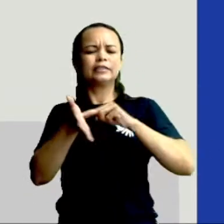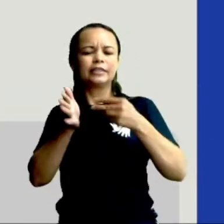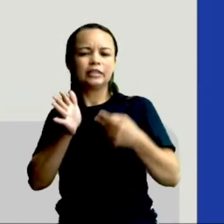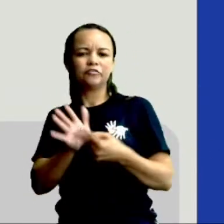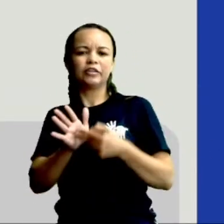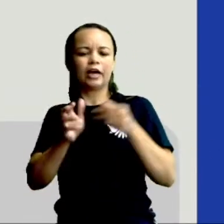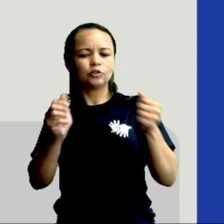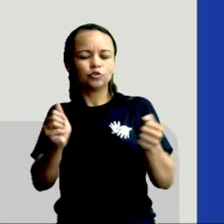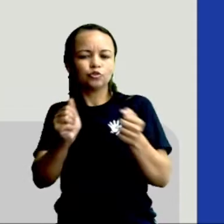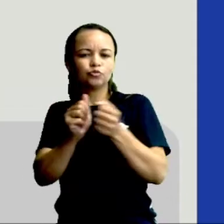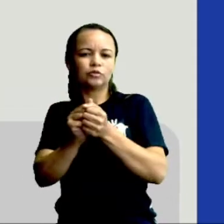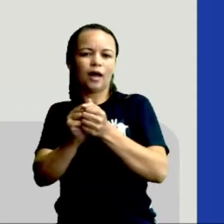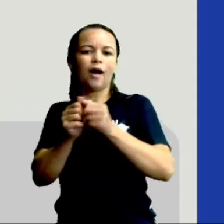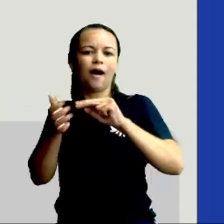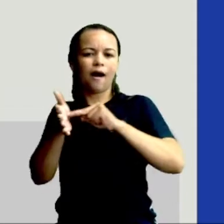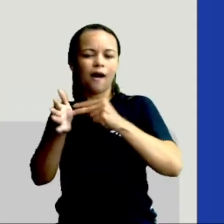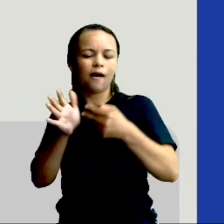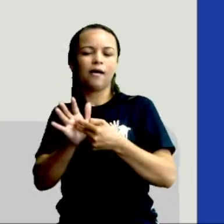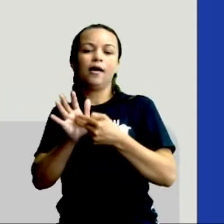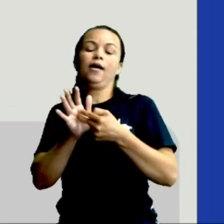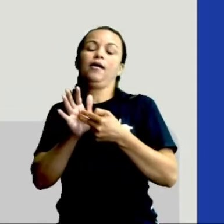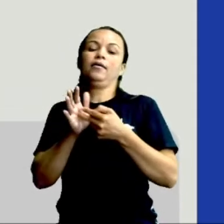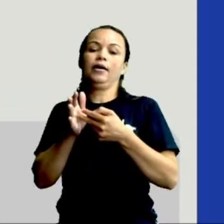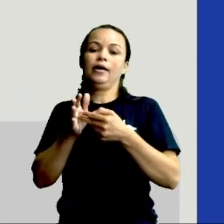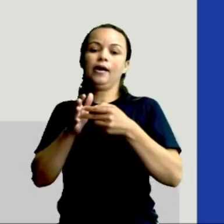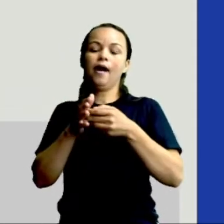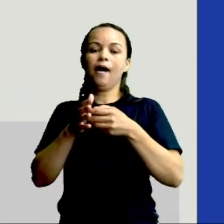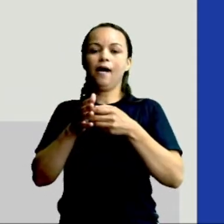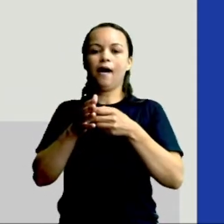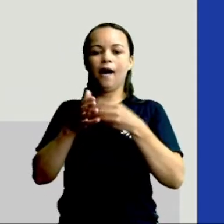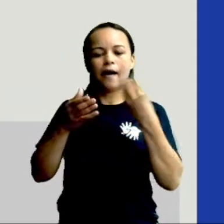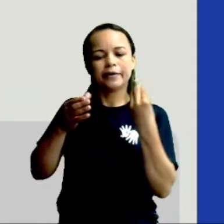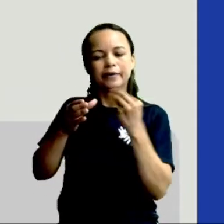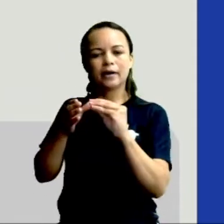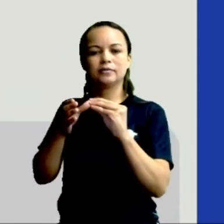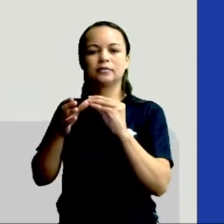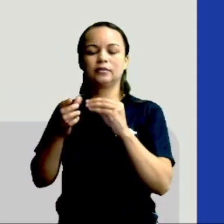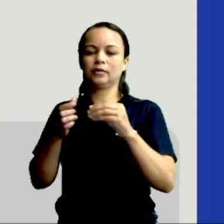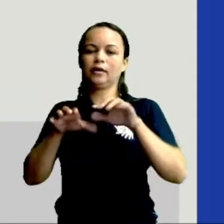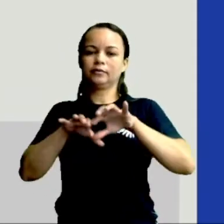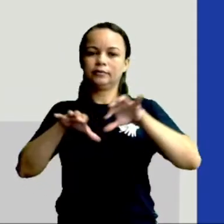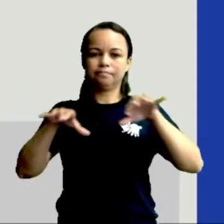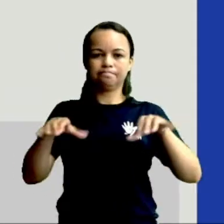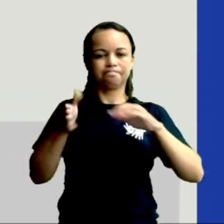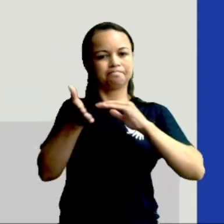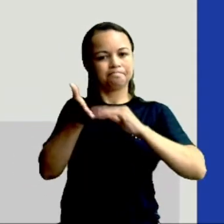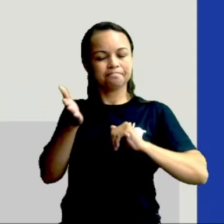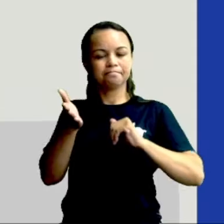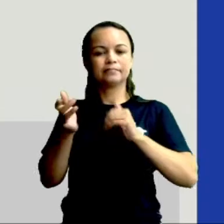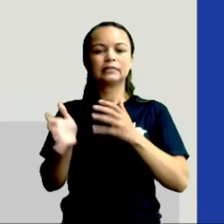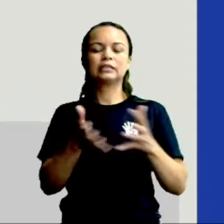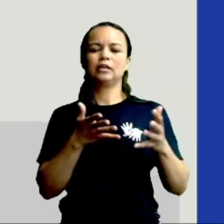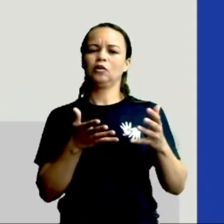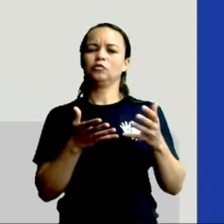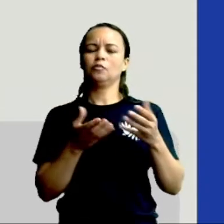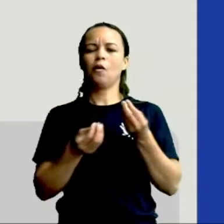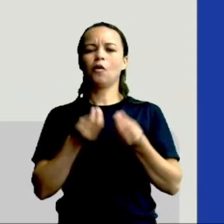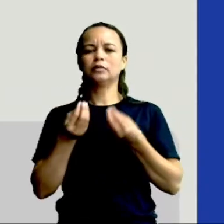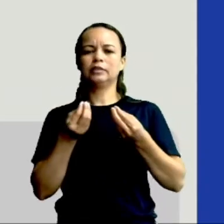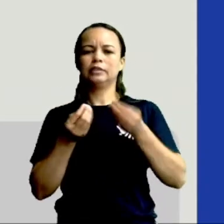significados de juntar, acrescentar, separar, retirar, bem como suporte de